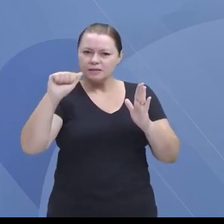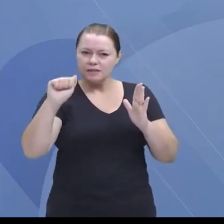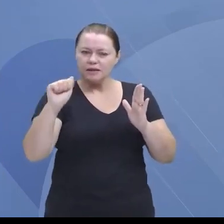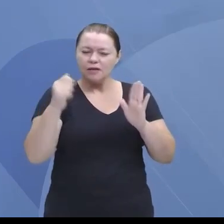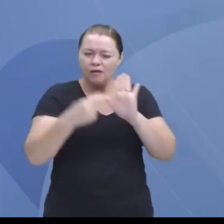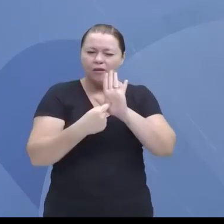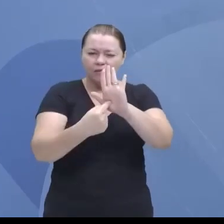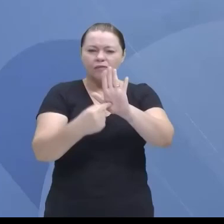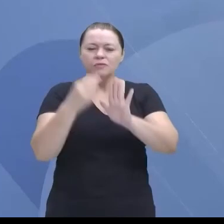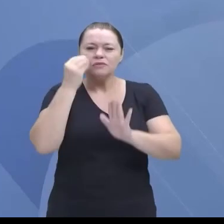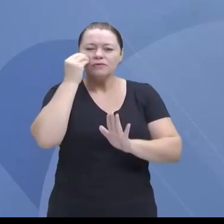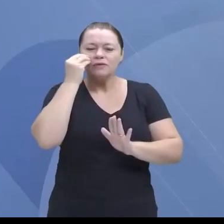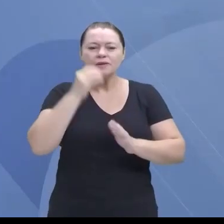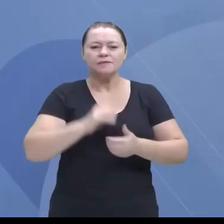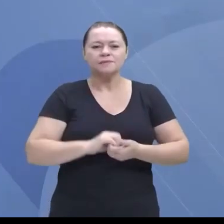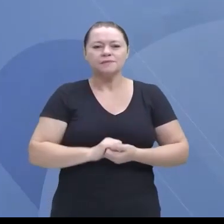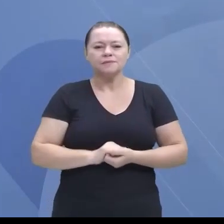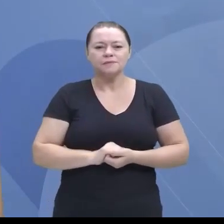conferir?